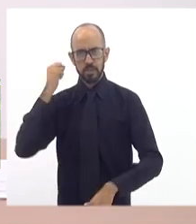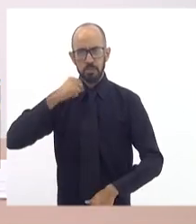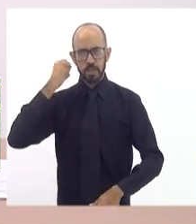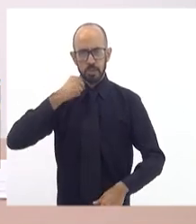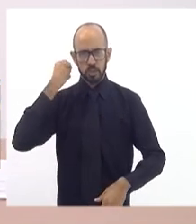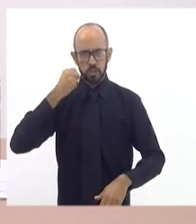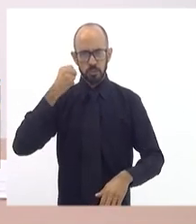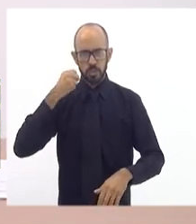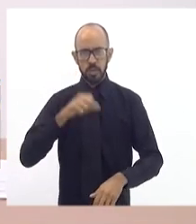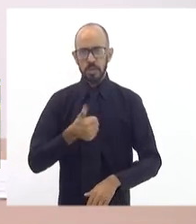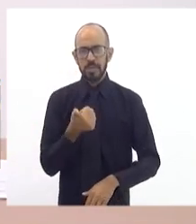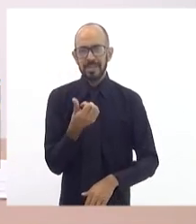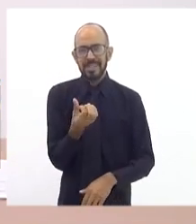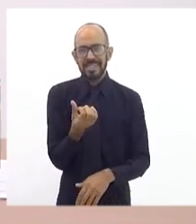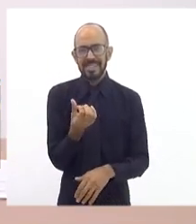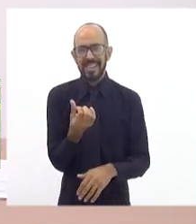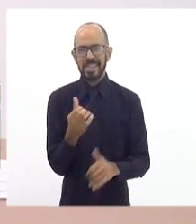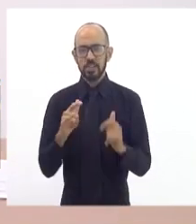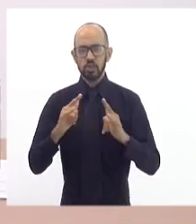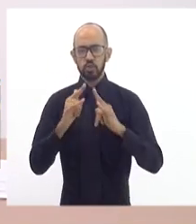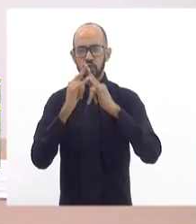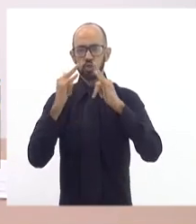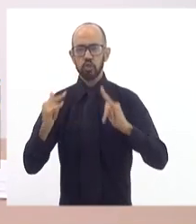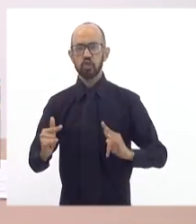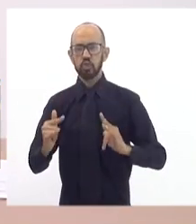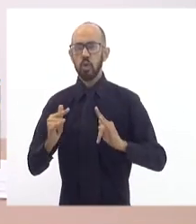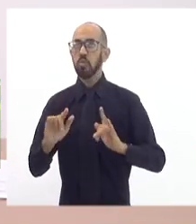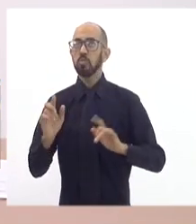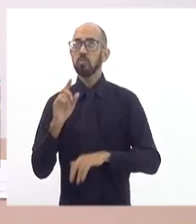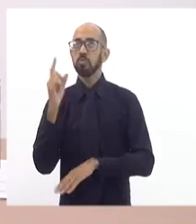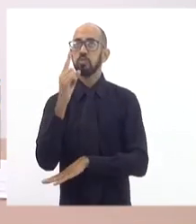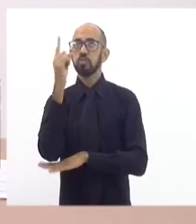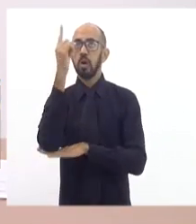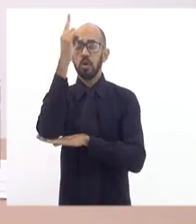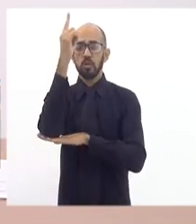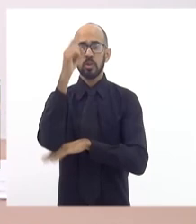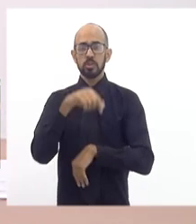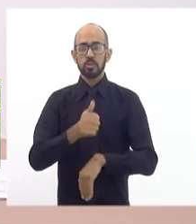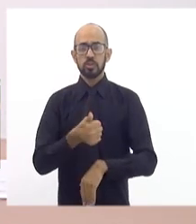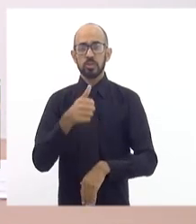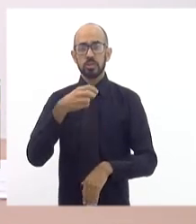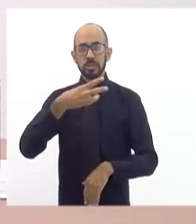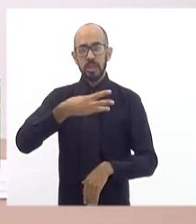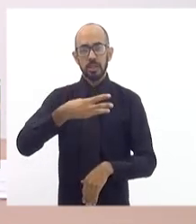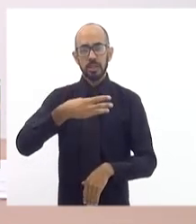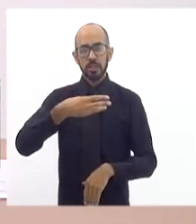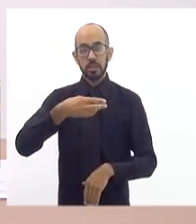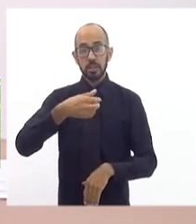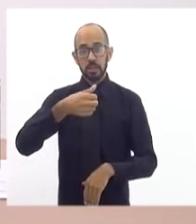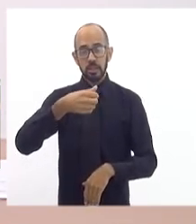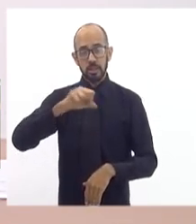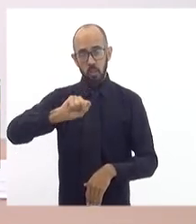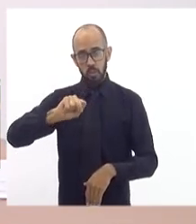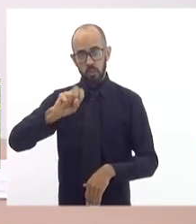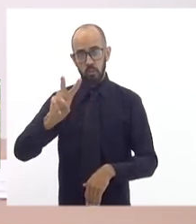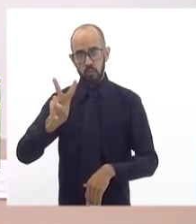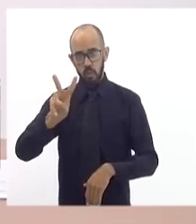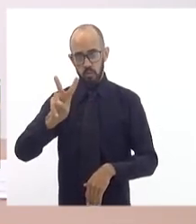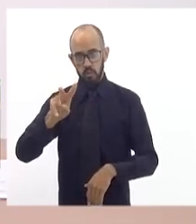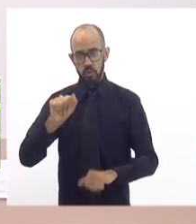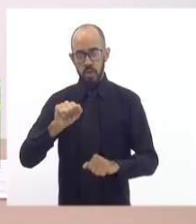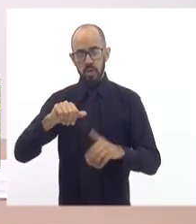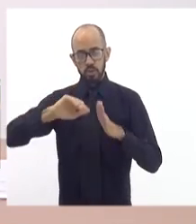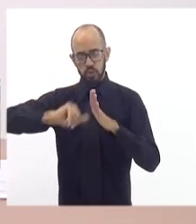temporárias de rede de transmissão de energia de 138 volts incluindo a supressão de vegetação de Mata Atlântica